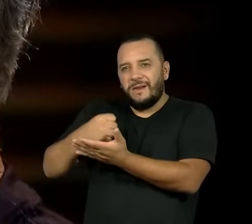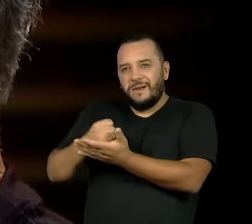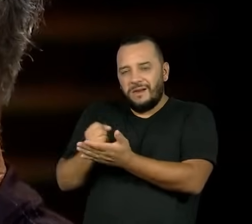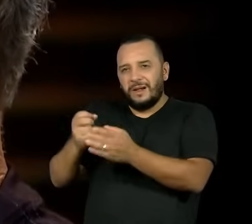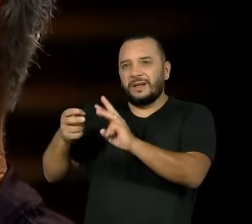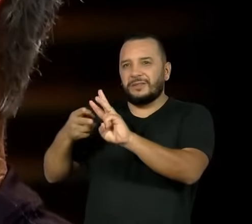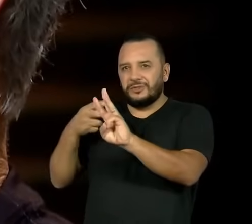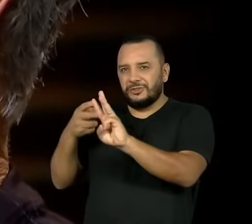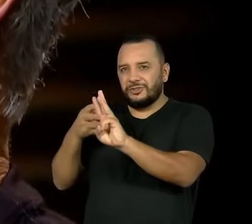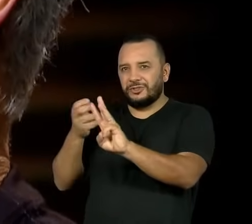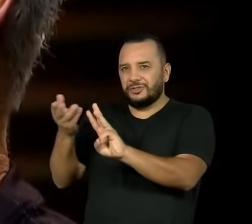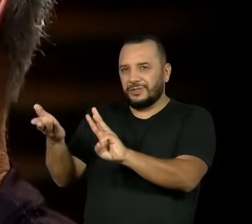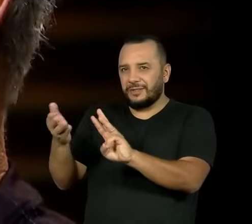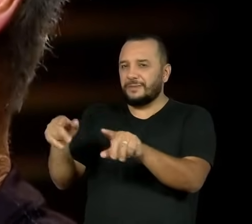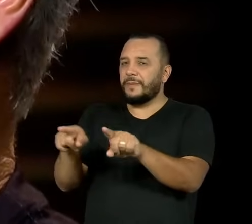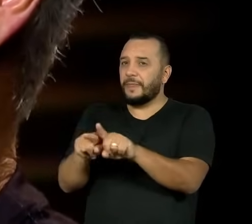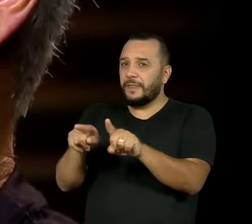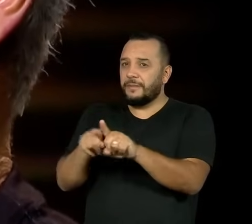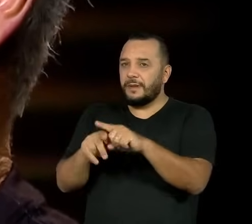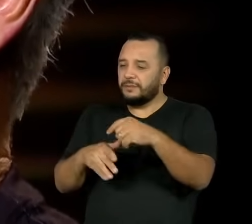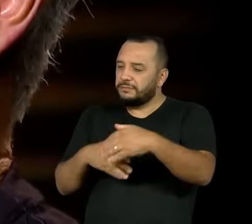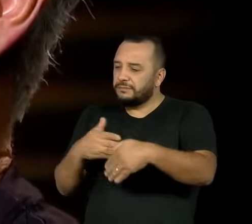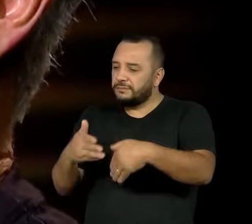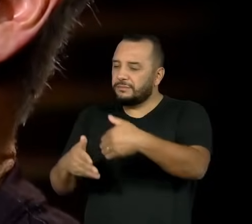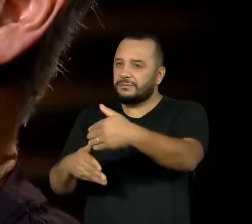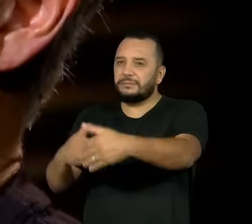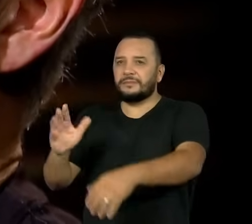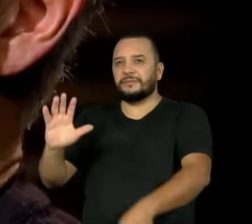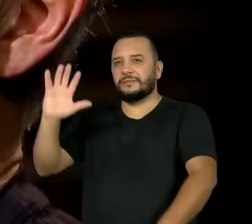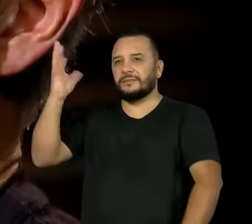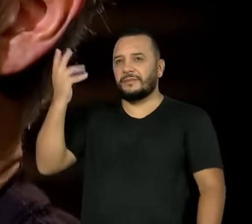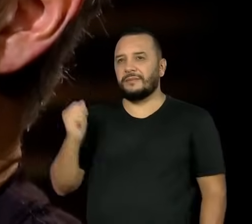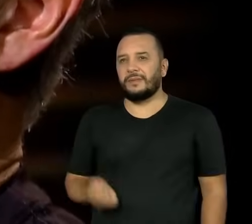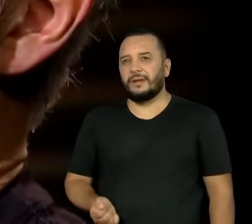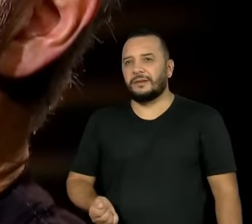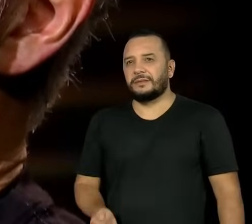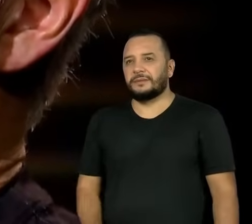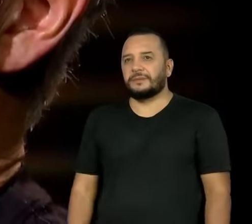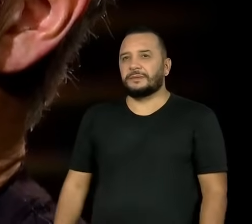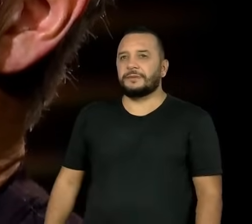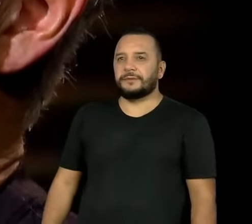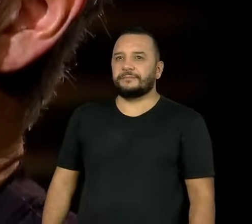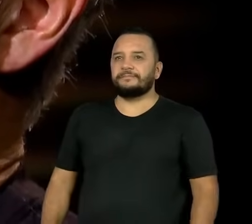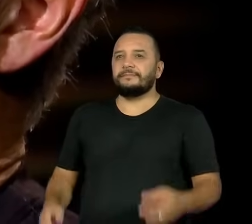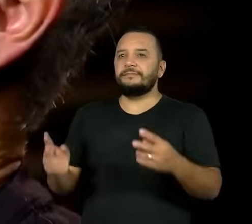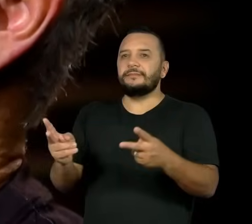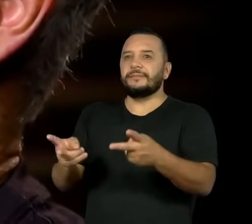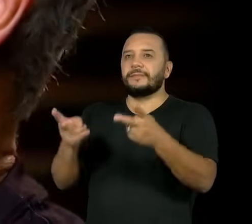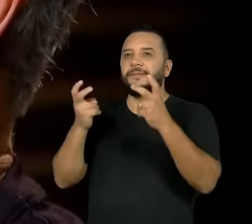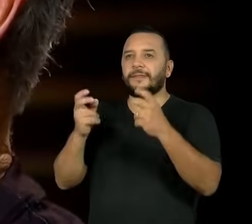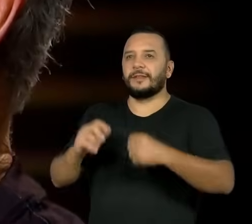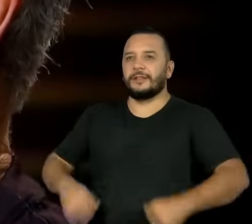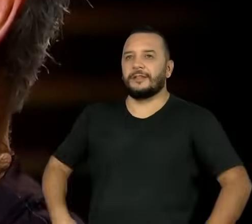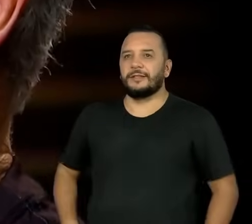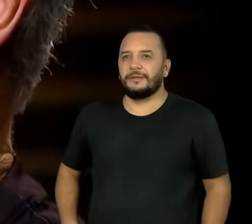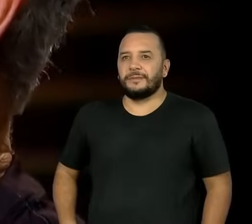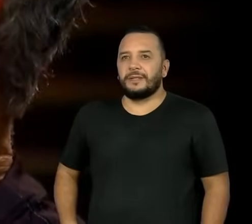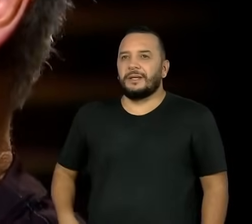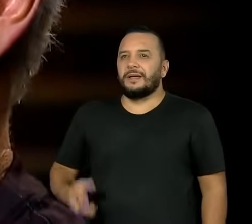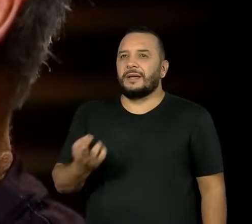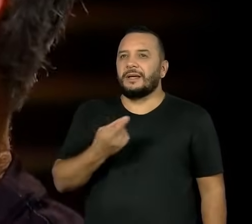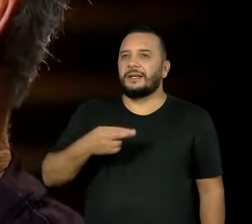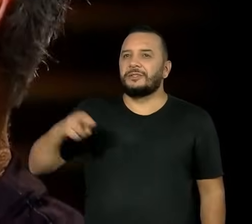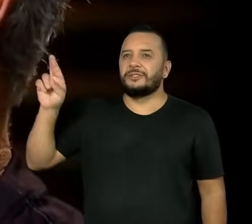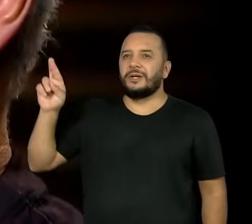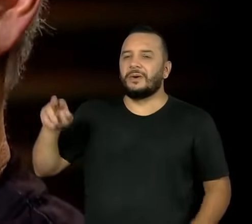caminho pela transcendência que isso se abre, de perceber que, no fundo, o que todas as religiões estão falando é